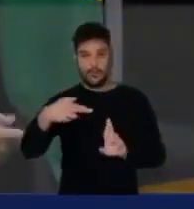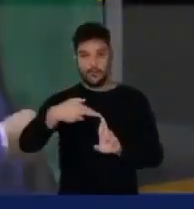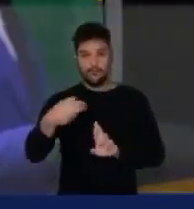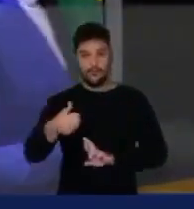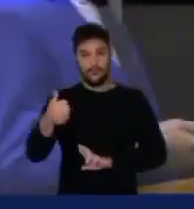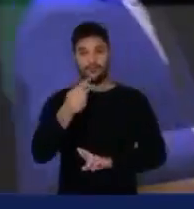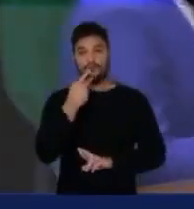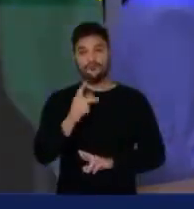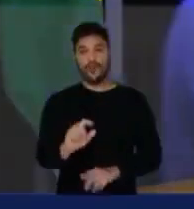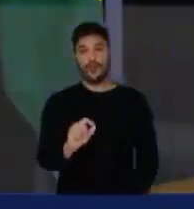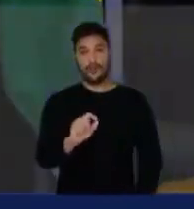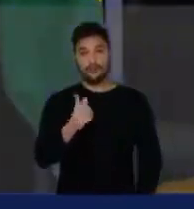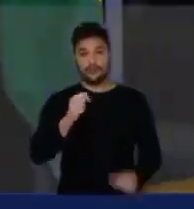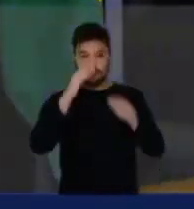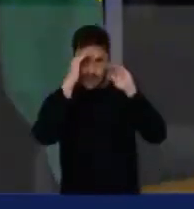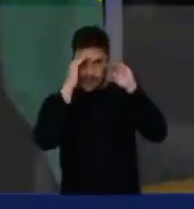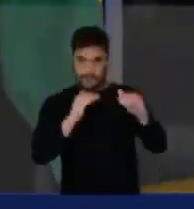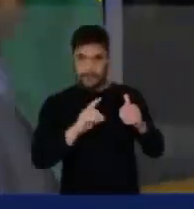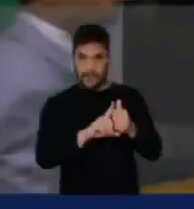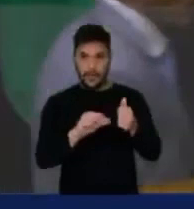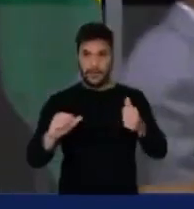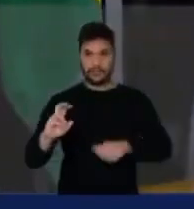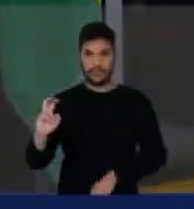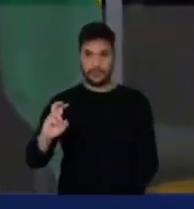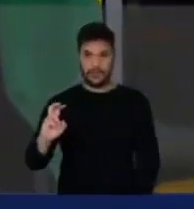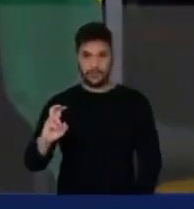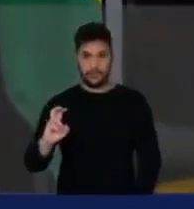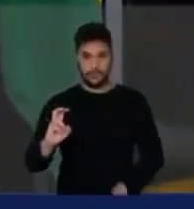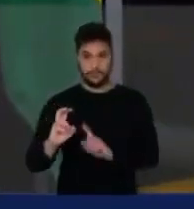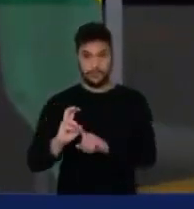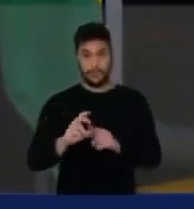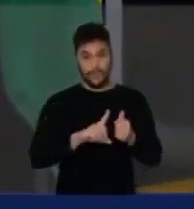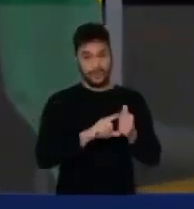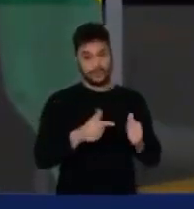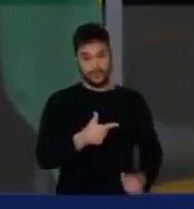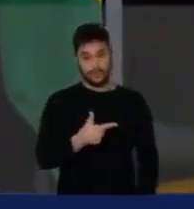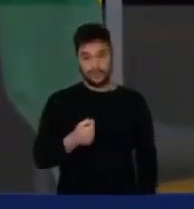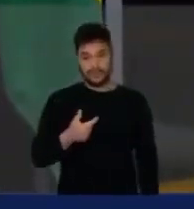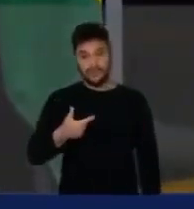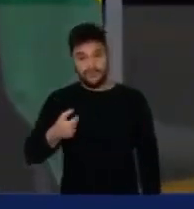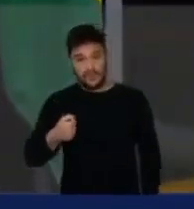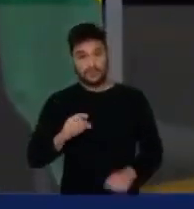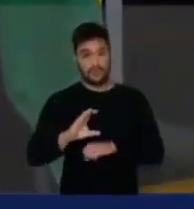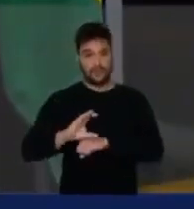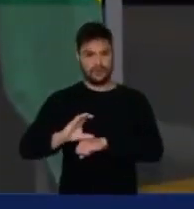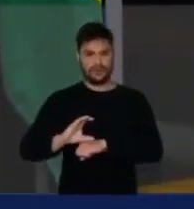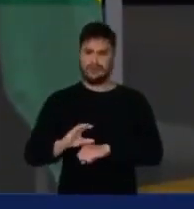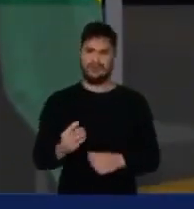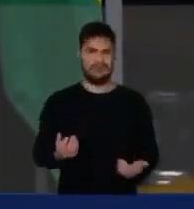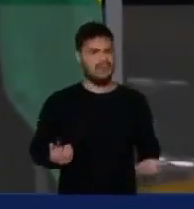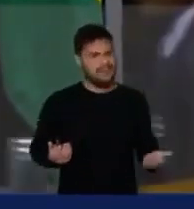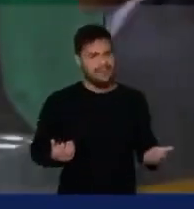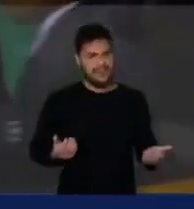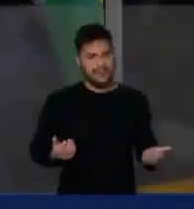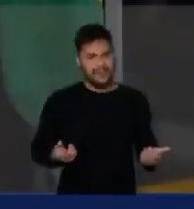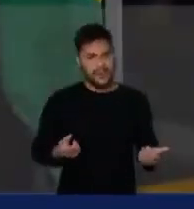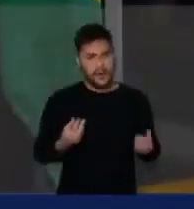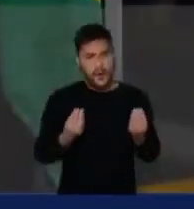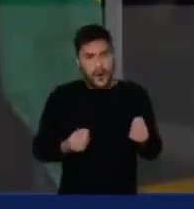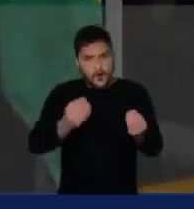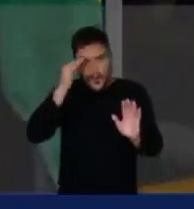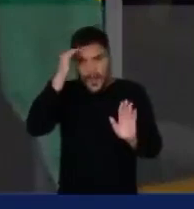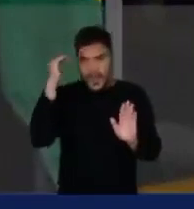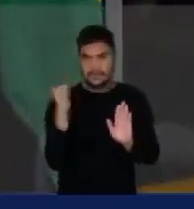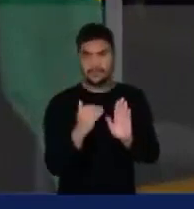ser respeitado o artigo 5º e o artigo 220 da Constituição. Ora, ora, se serão respeitados esses